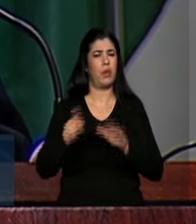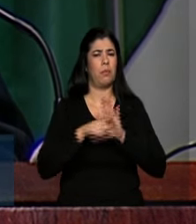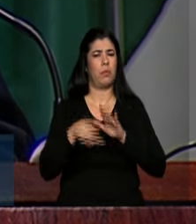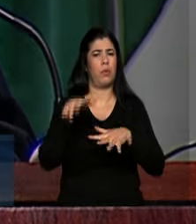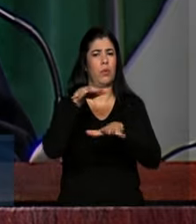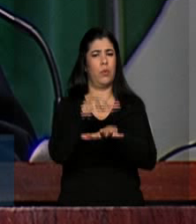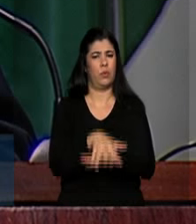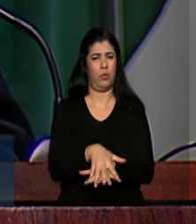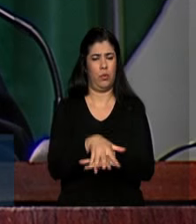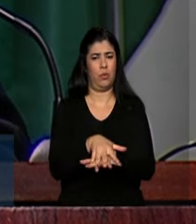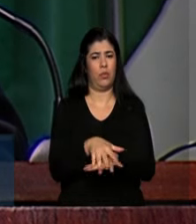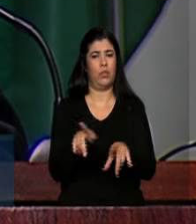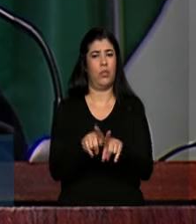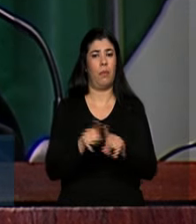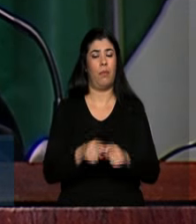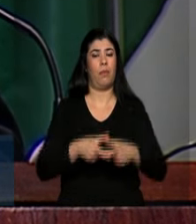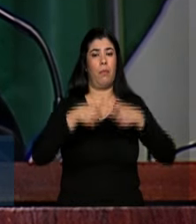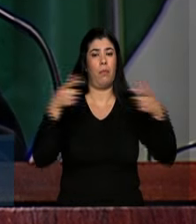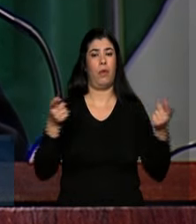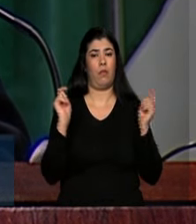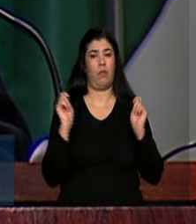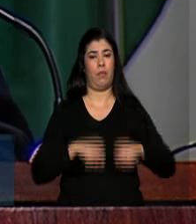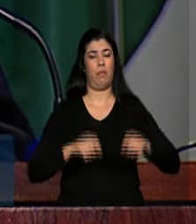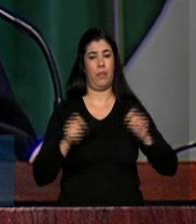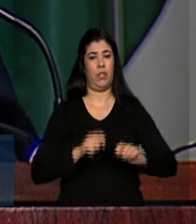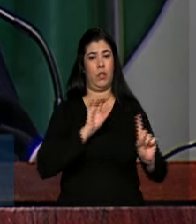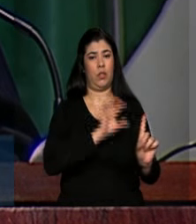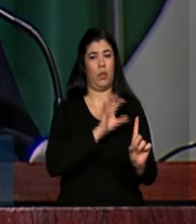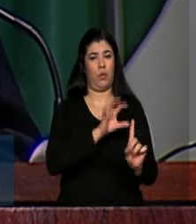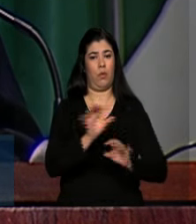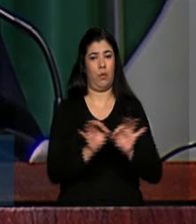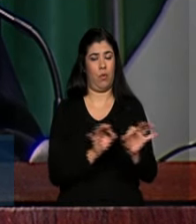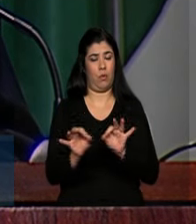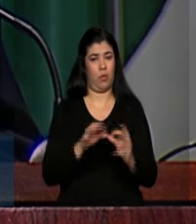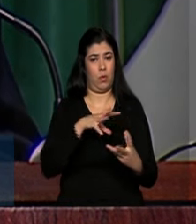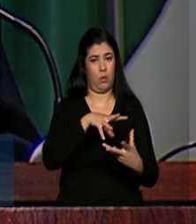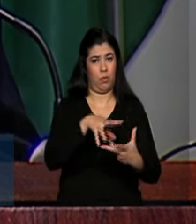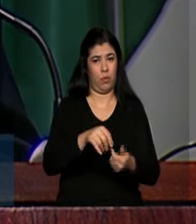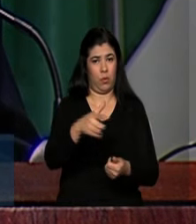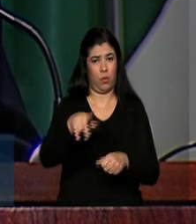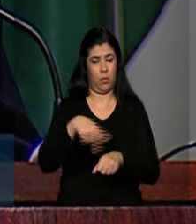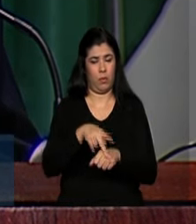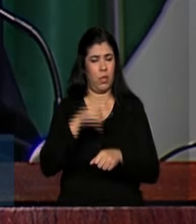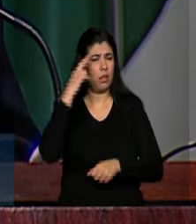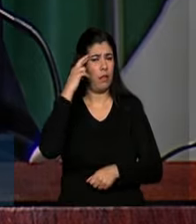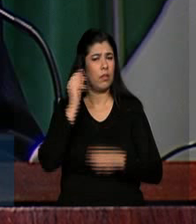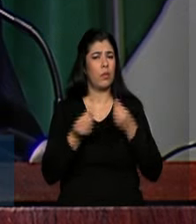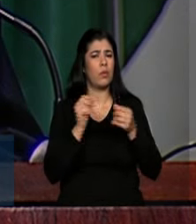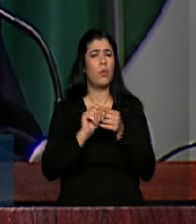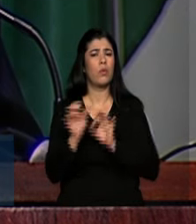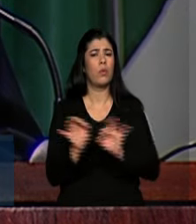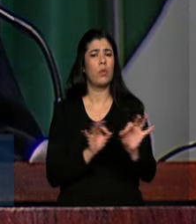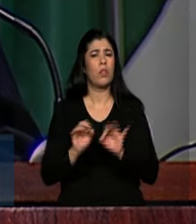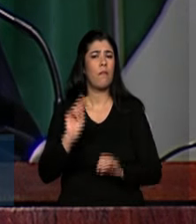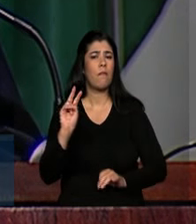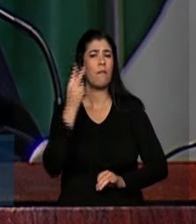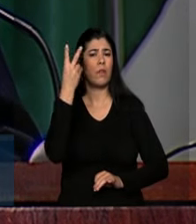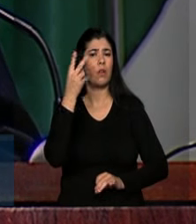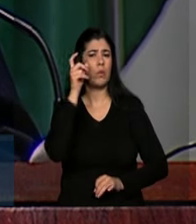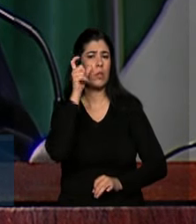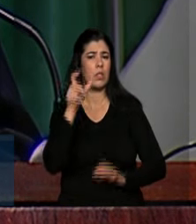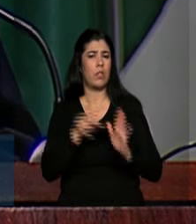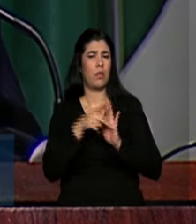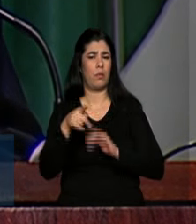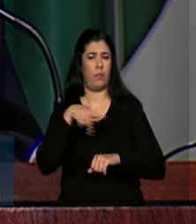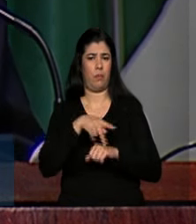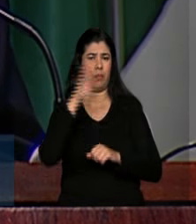inclusivo, aumentamos nossa capacidade de influenciar a ordem internacional, refletindo melhor, assim, os valores e interesses do